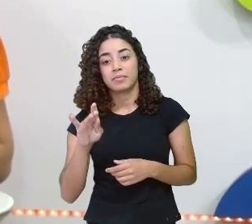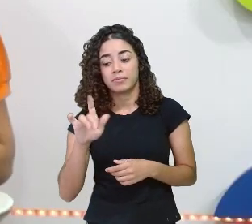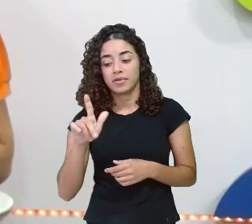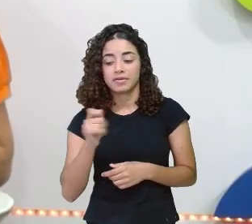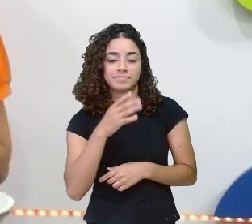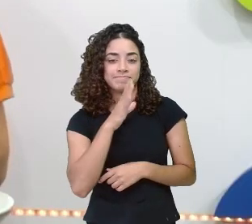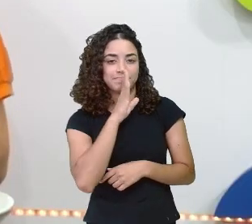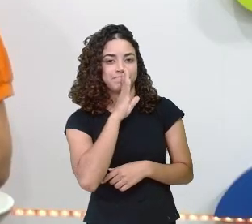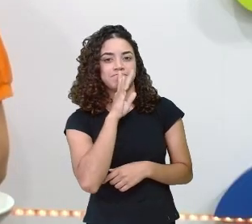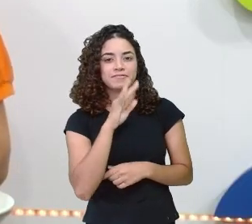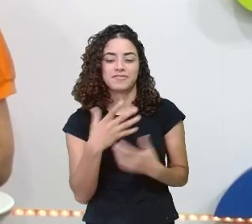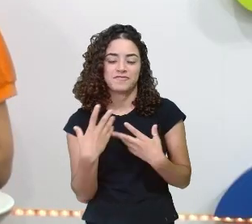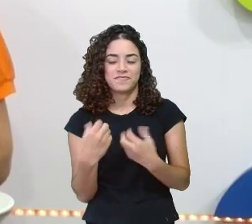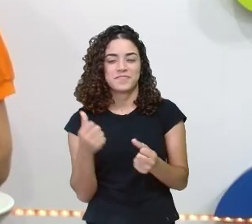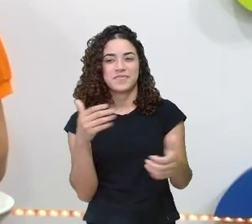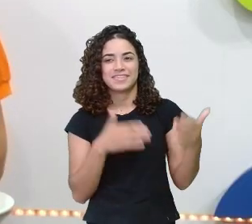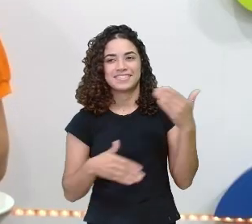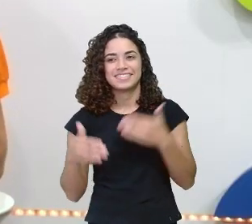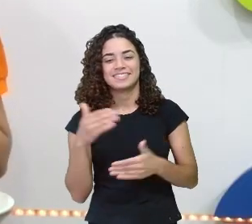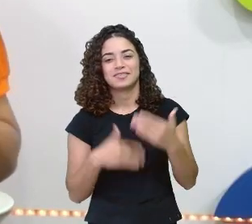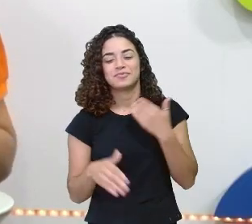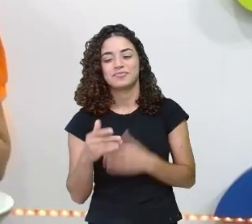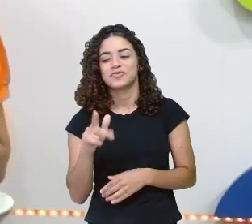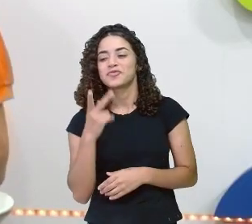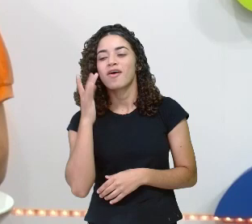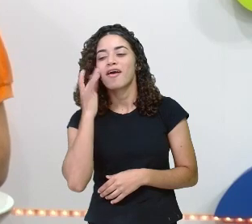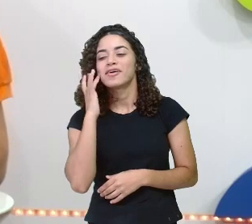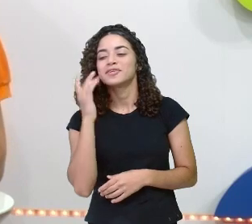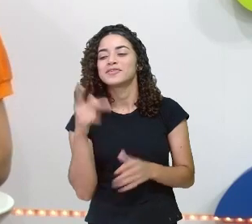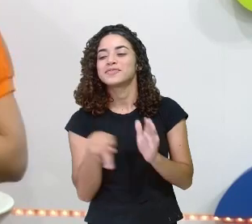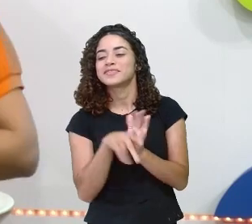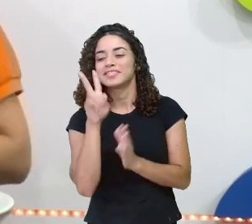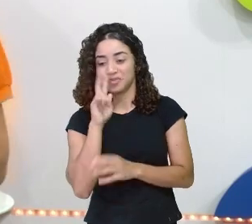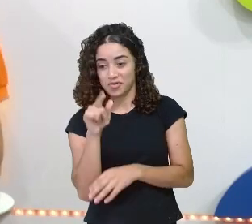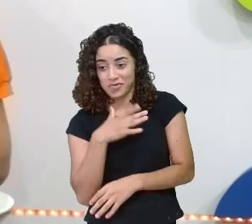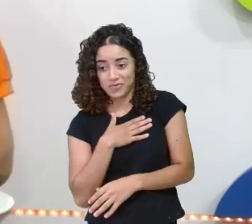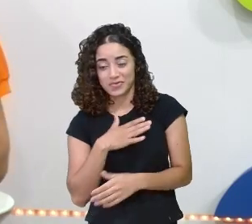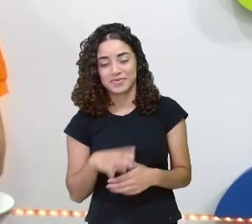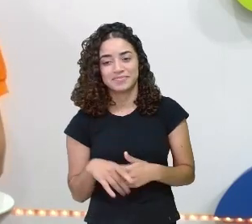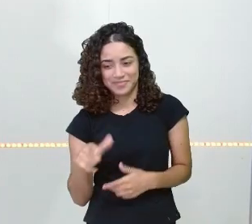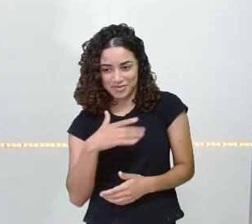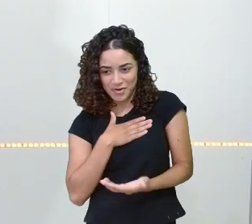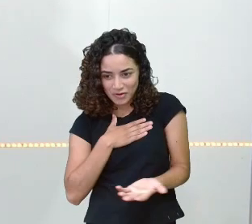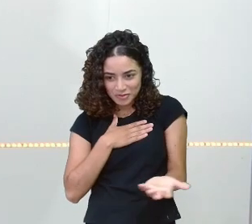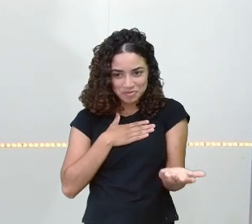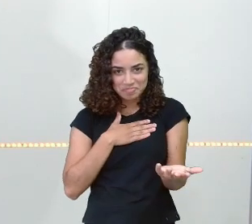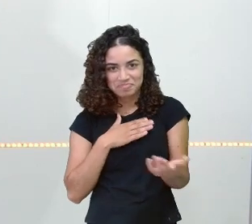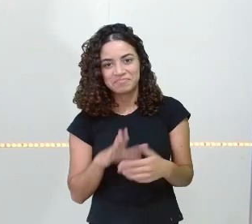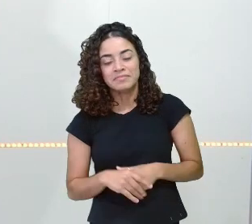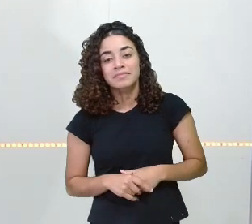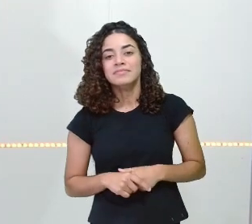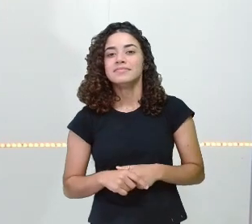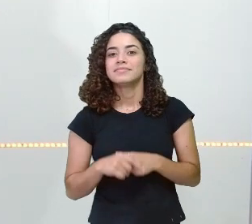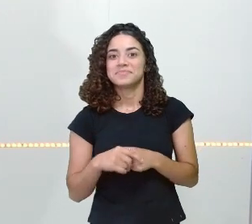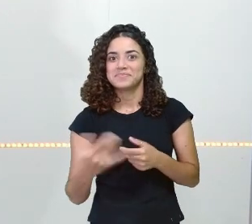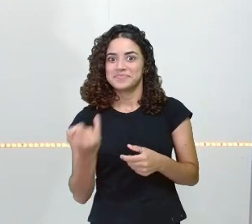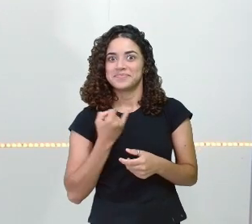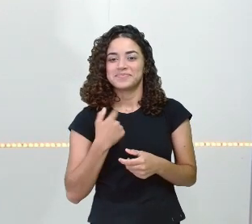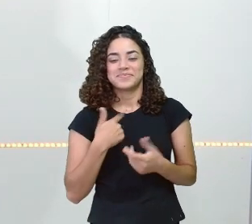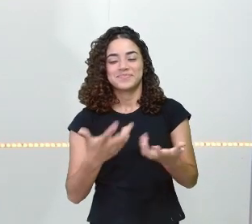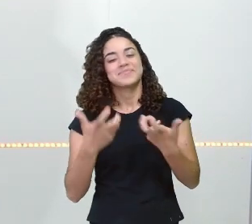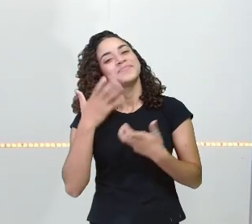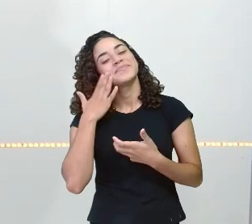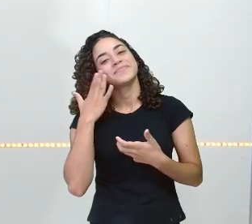aqui, viu? Vamos participar, Isabela. Conta aí o que você achou dessa história. Gostou? Você gostou, Isabela? Me conta, quero saber,